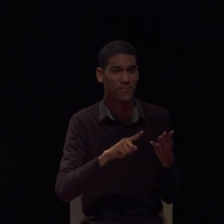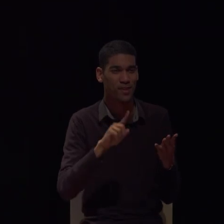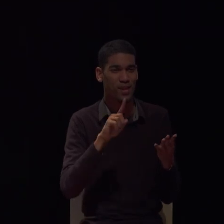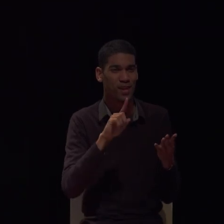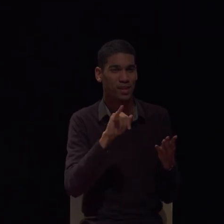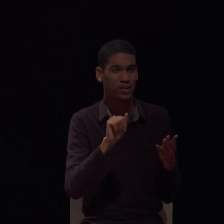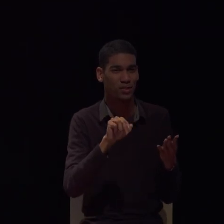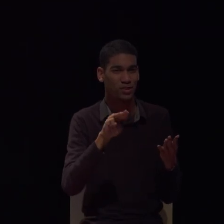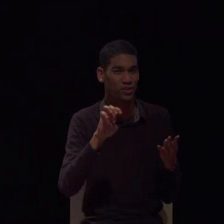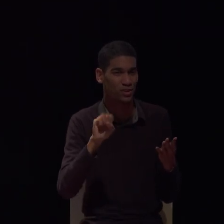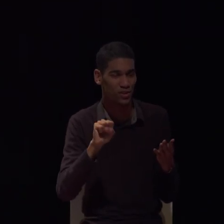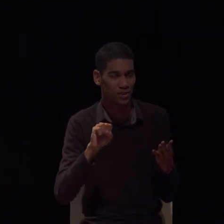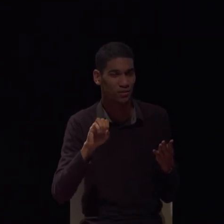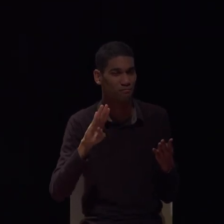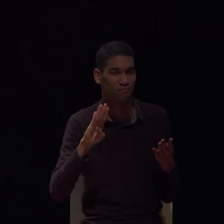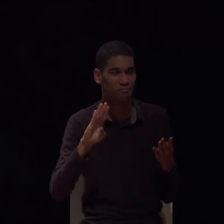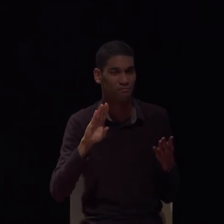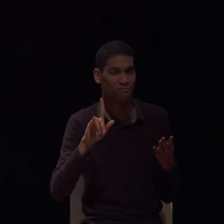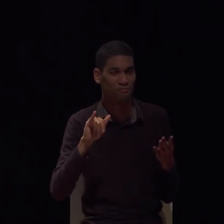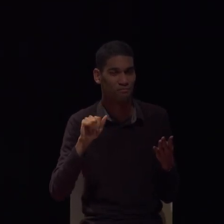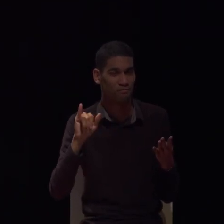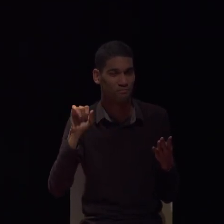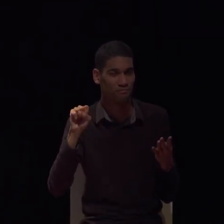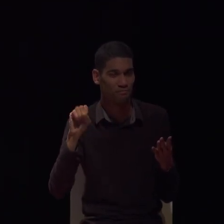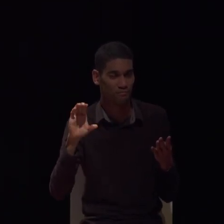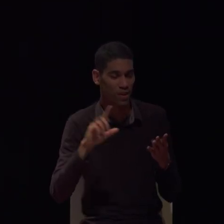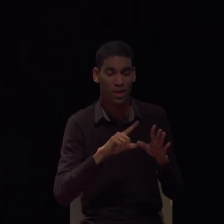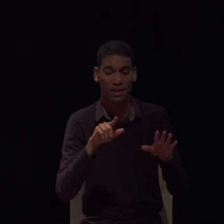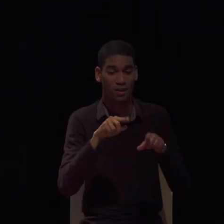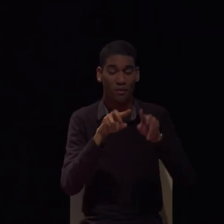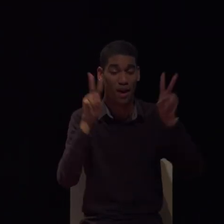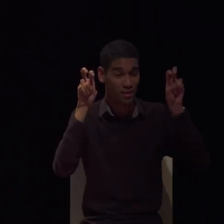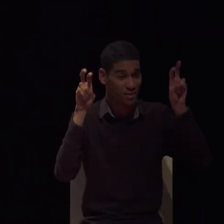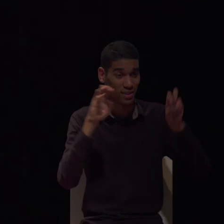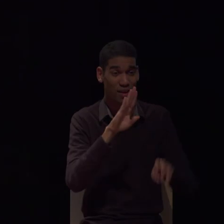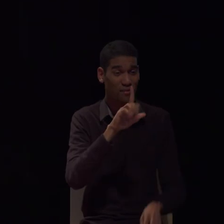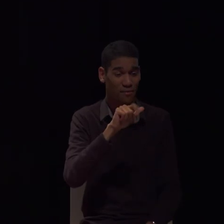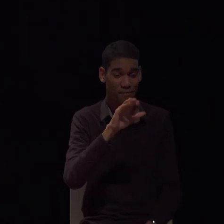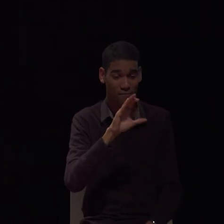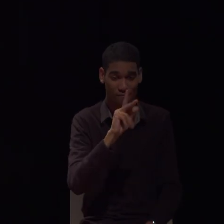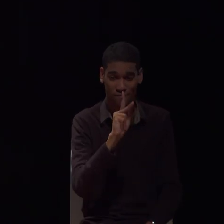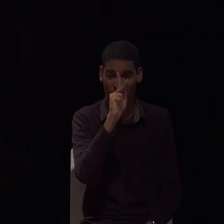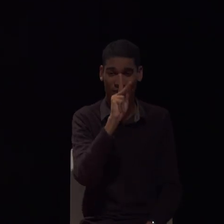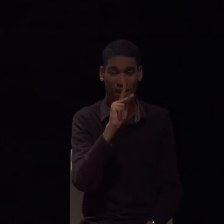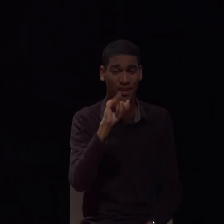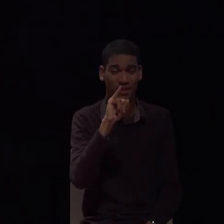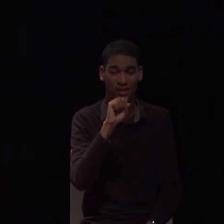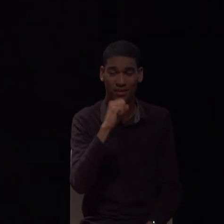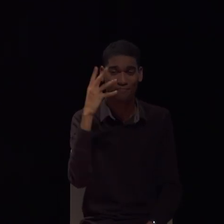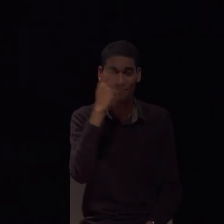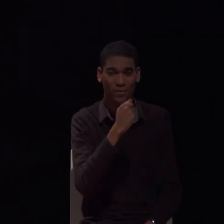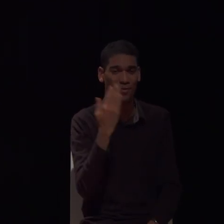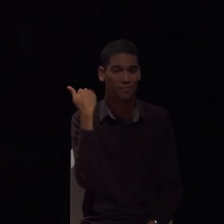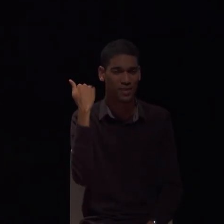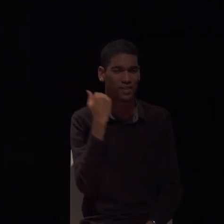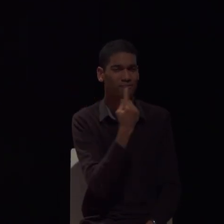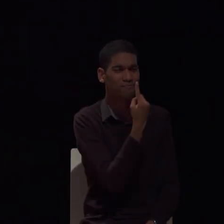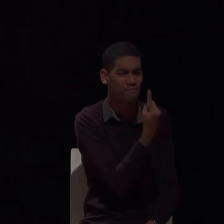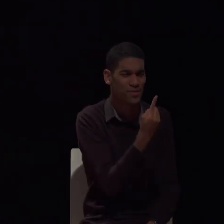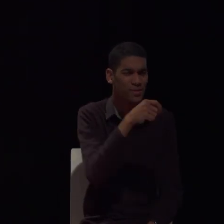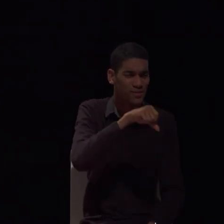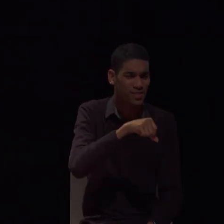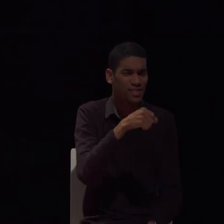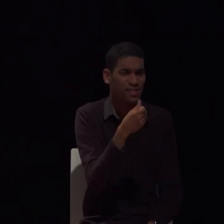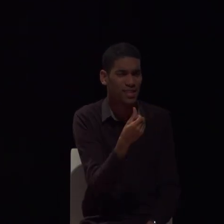e aí vai né então esse caminho do ex bispo era o tempo que era 1974 que era a